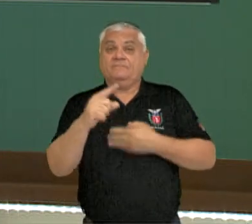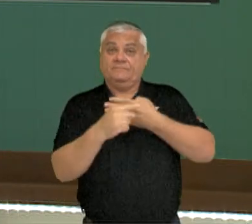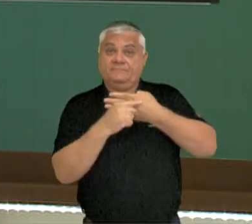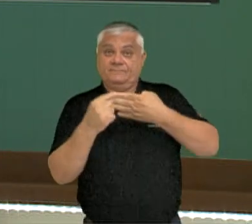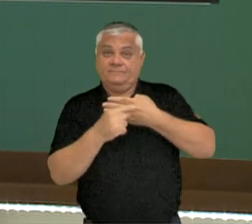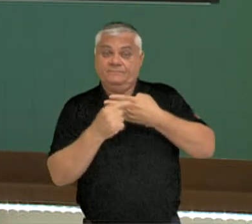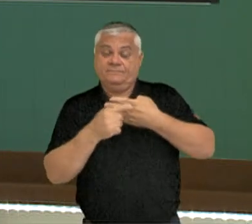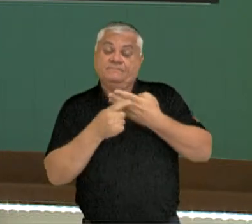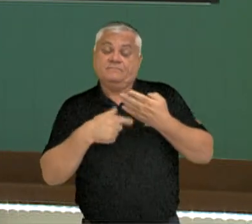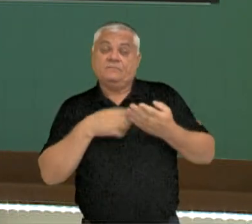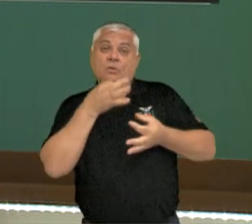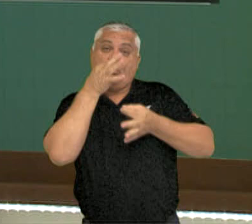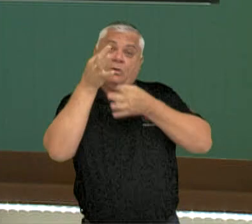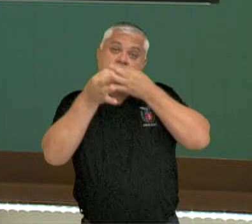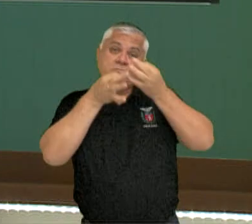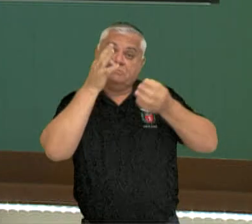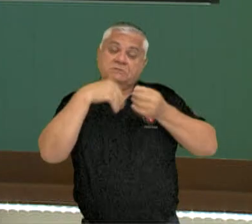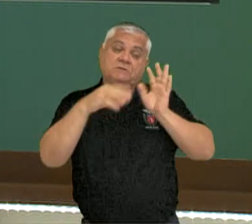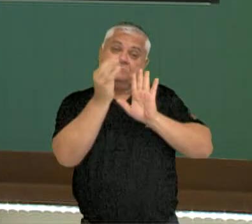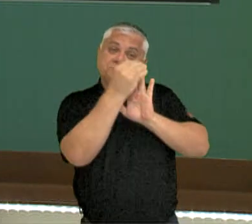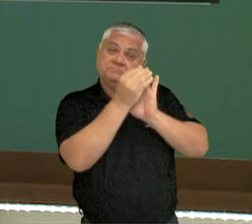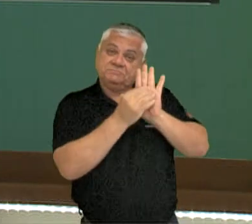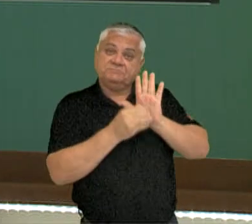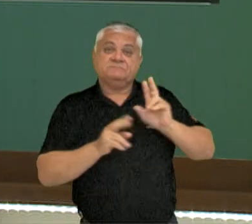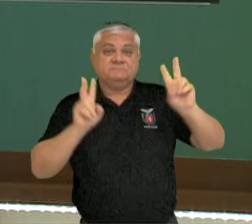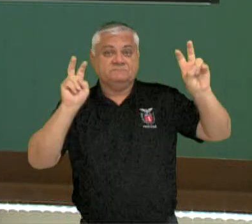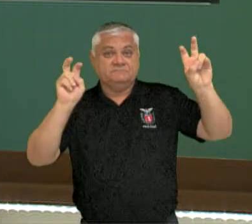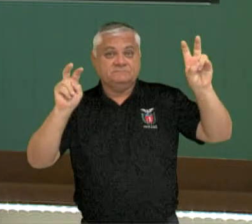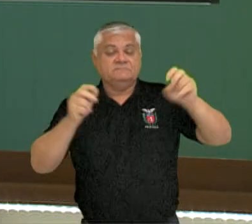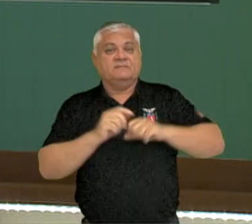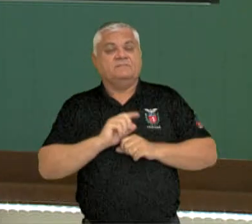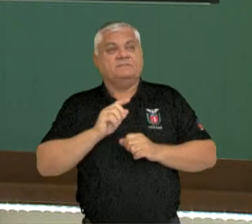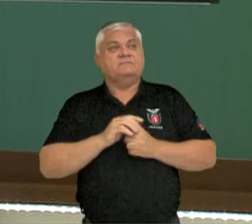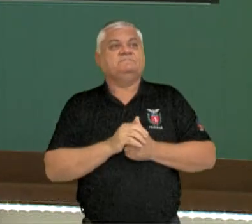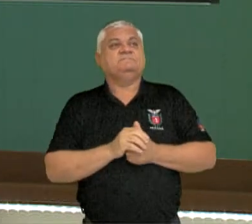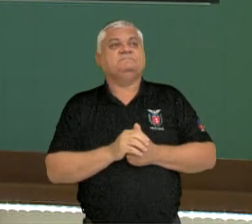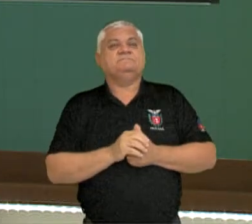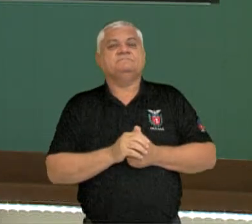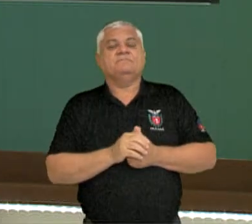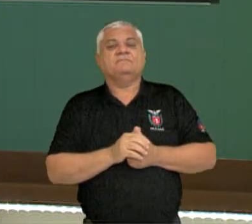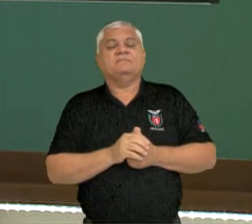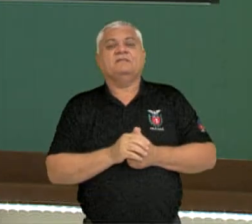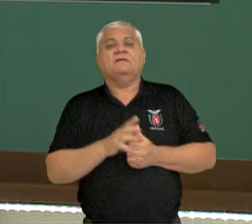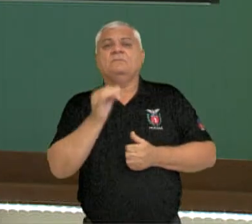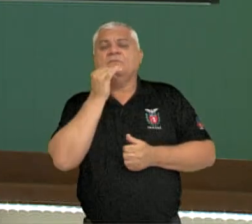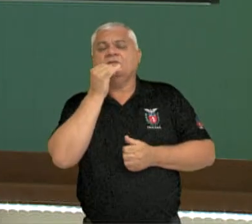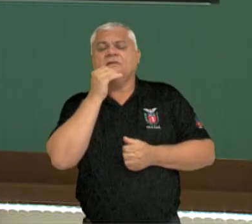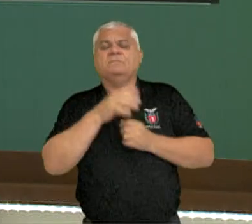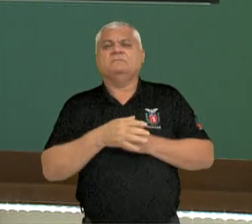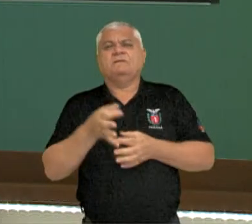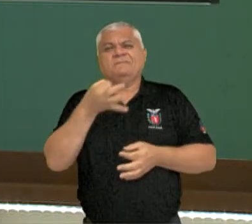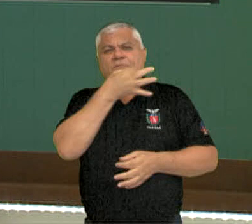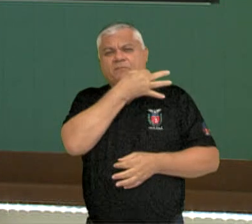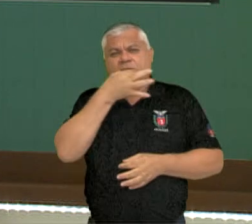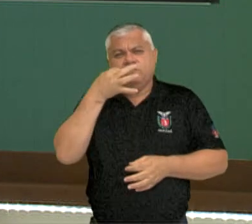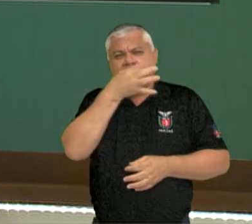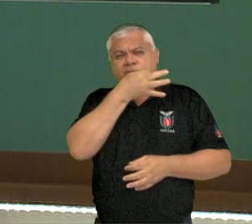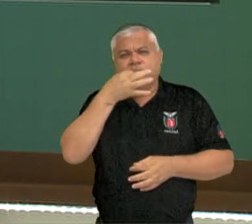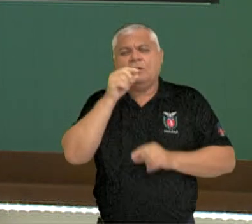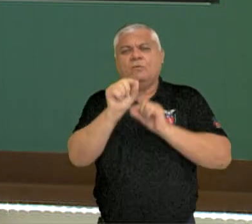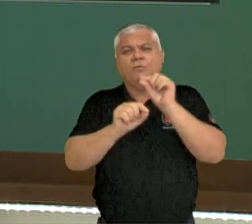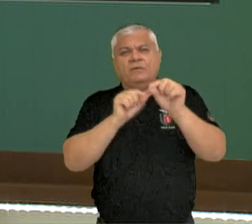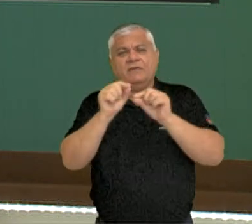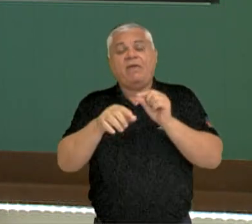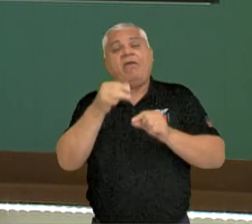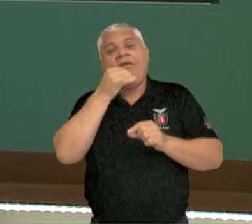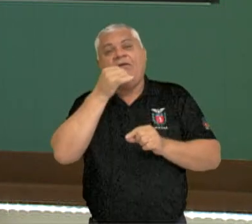seu ponto de vista sobre determinado tema e por isso recebe este nome. A argumentação é o principal recurso